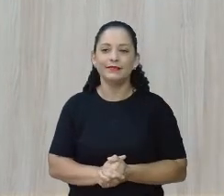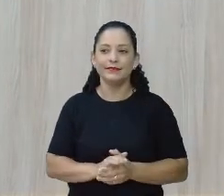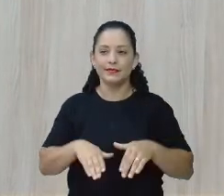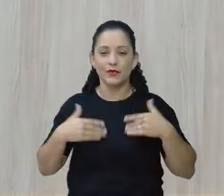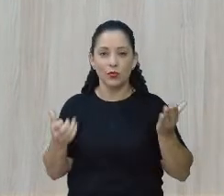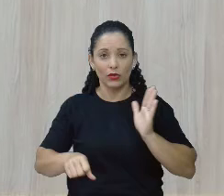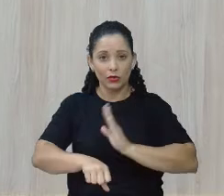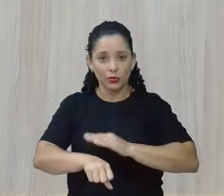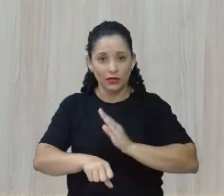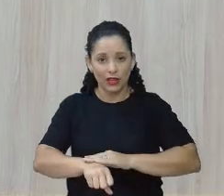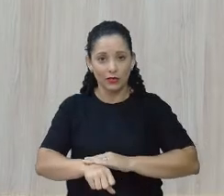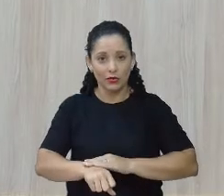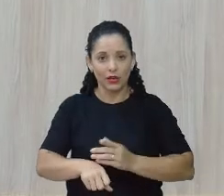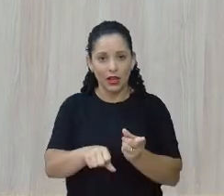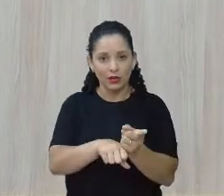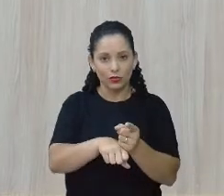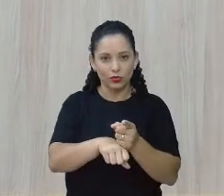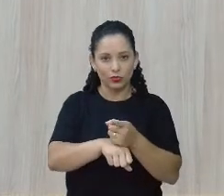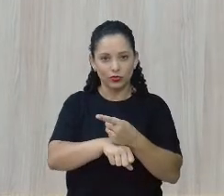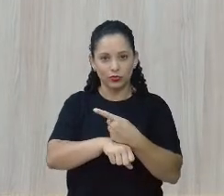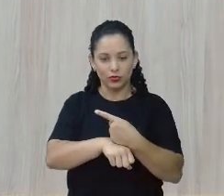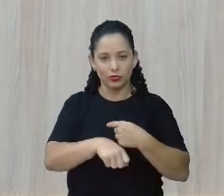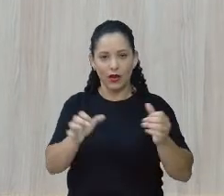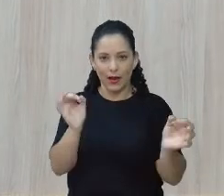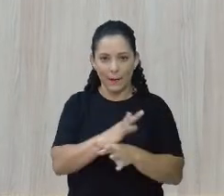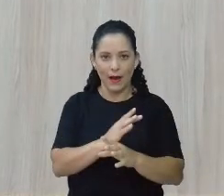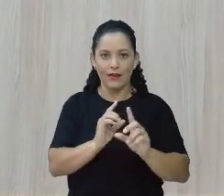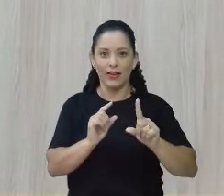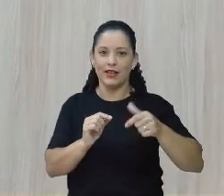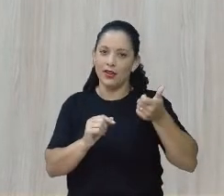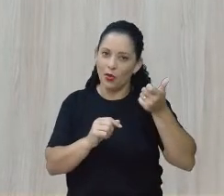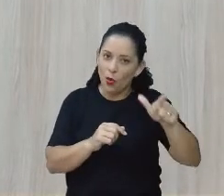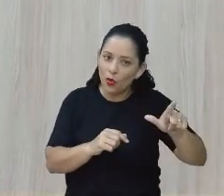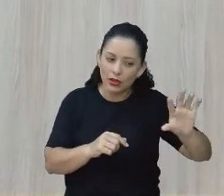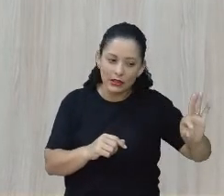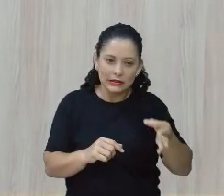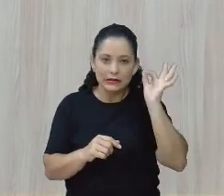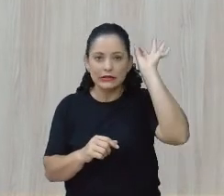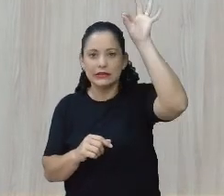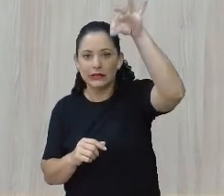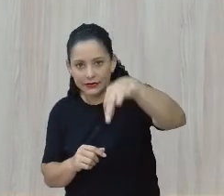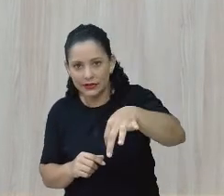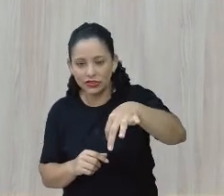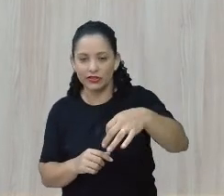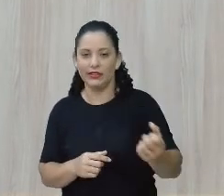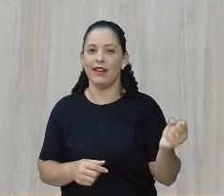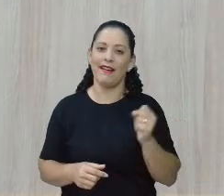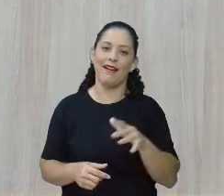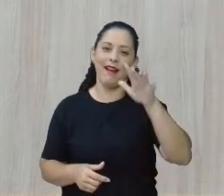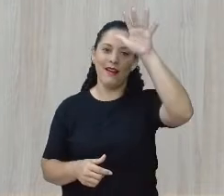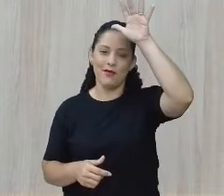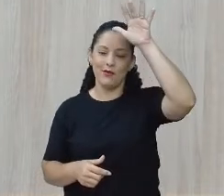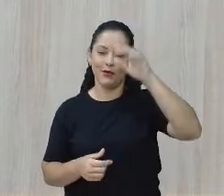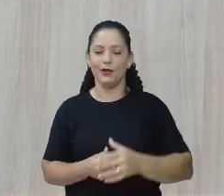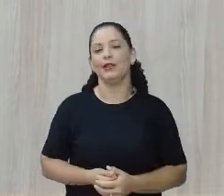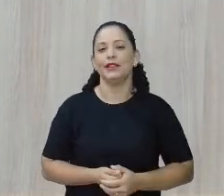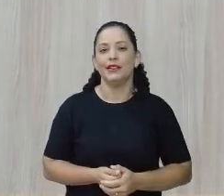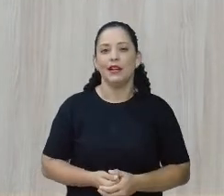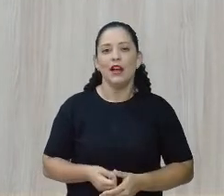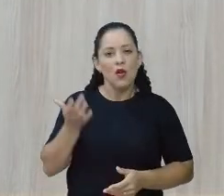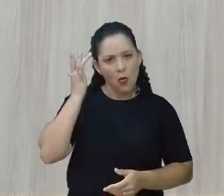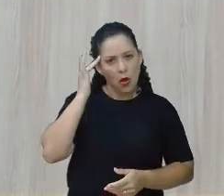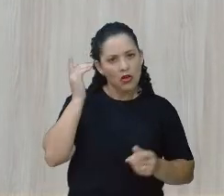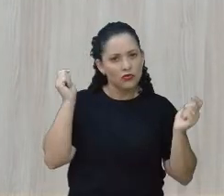tempo acabava da ficha, você tinha que colocar mais outra ficha. E por isso falar no telefone era tão caro. Eu acho que ainda é